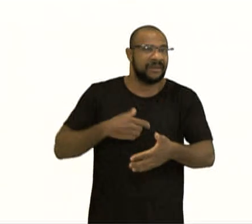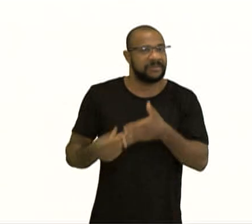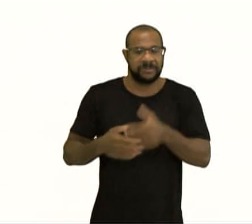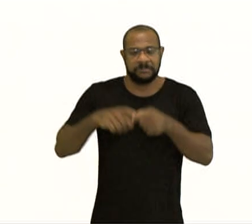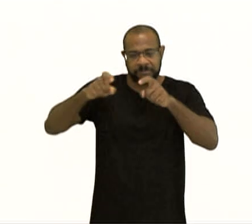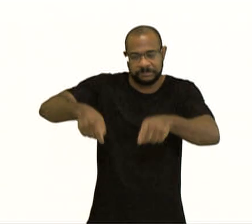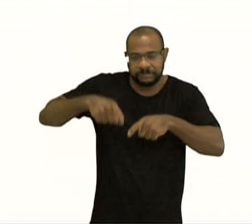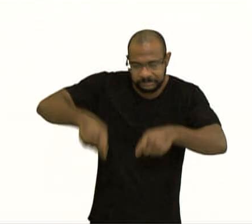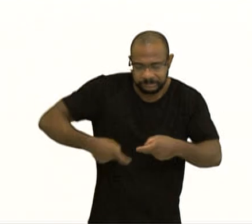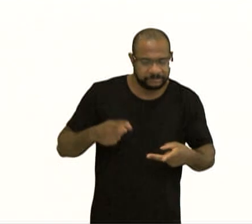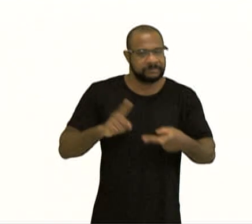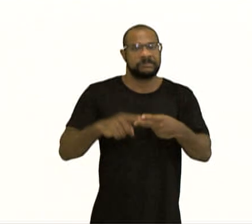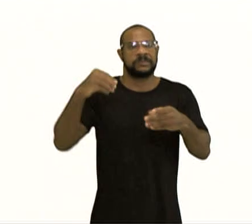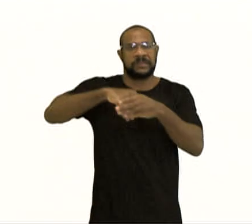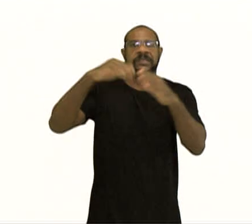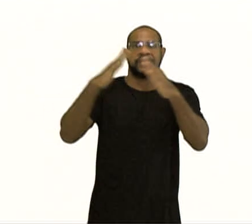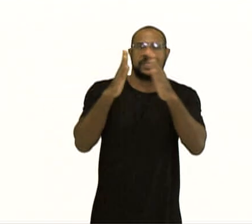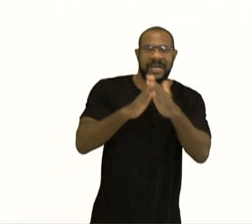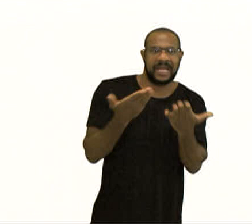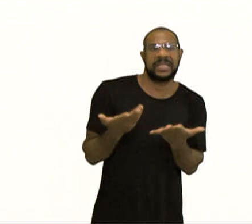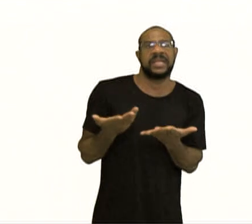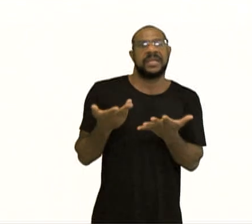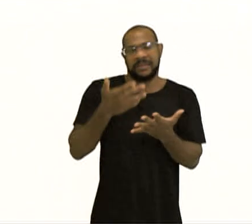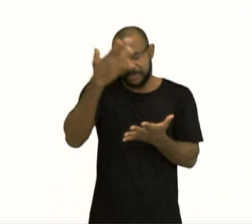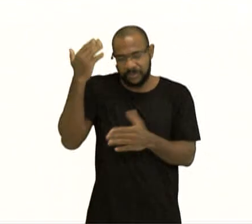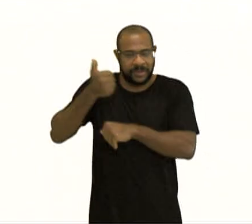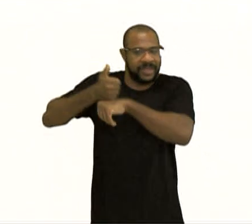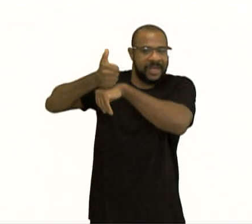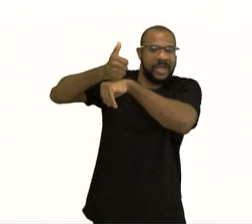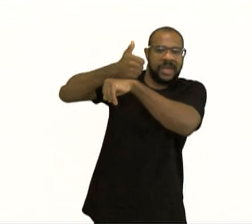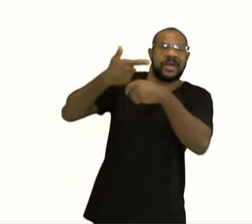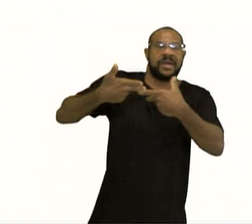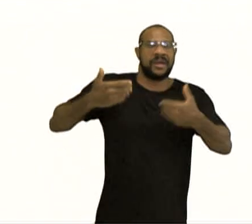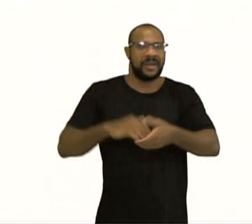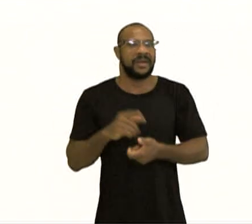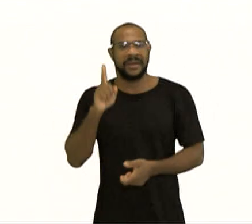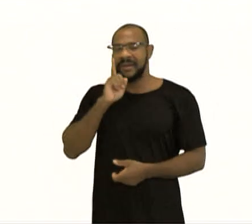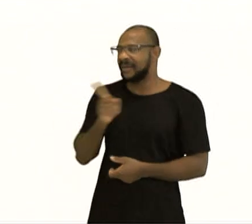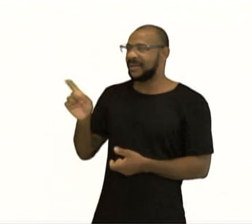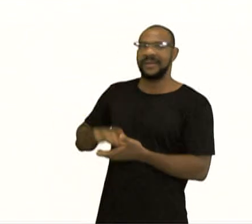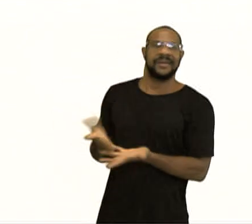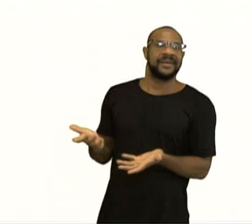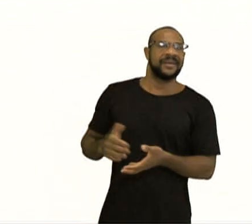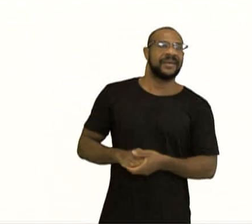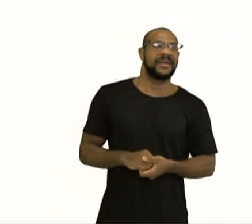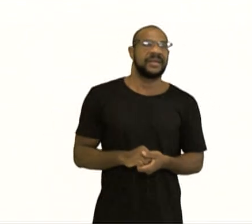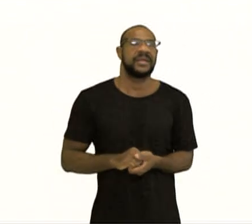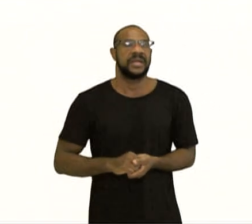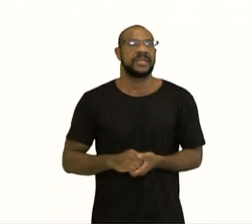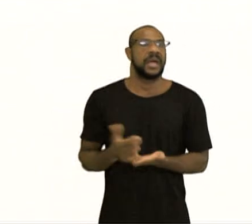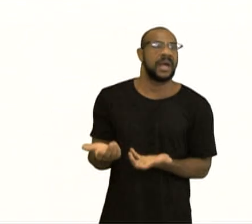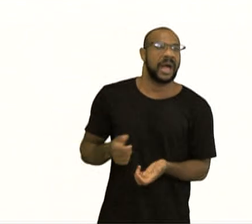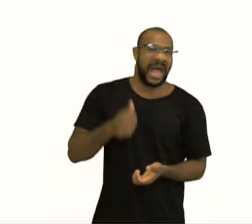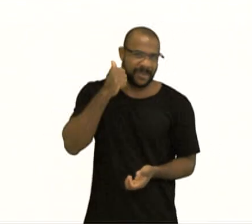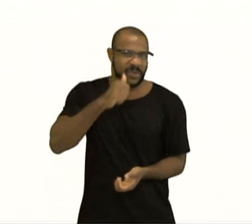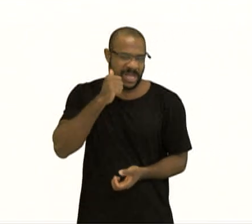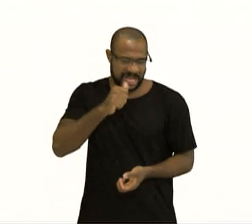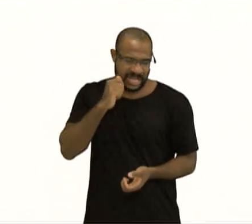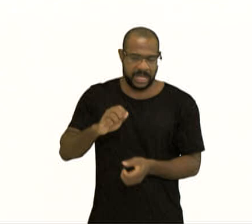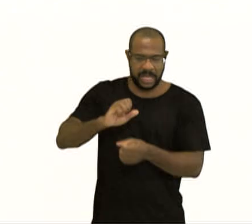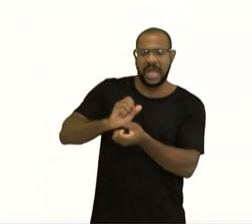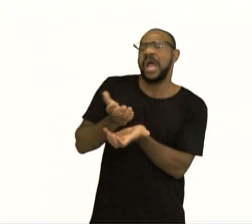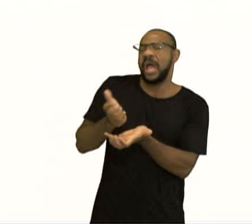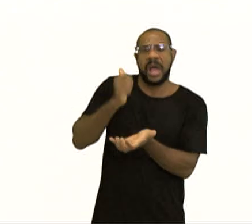inclusive em serviços, né? Aqui nessa imagem, por exemplo, a gente tem essa cena das lavadeiras, né? E outras ocupações que